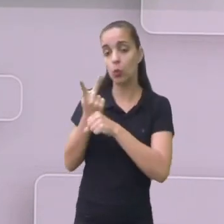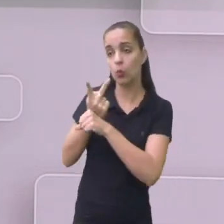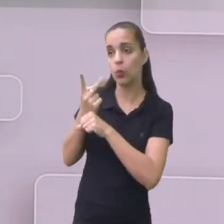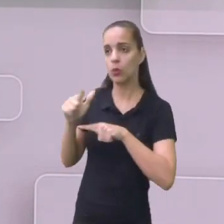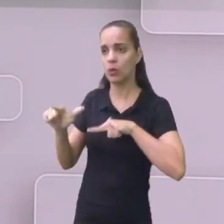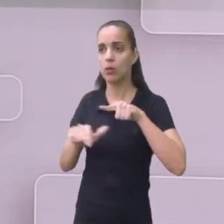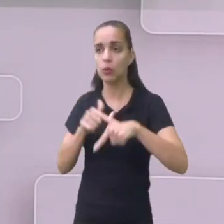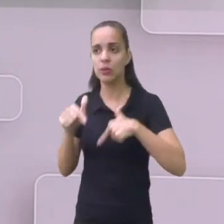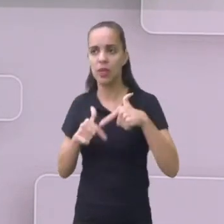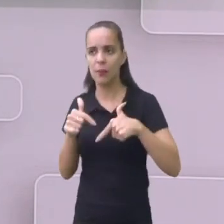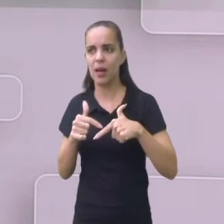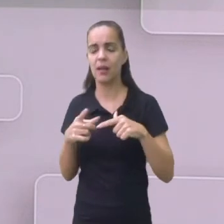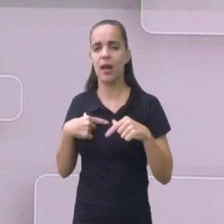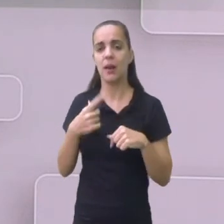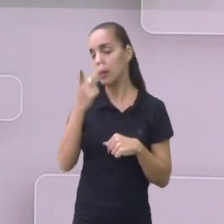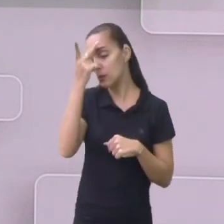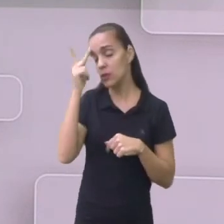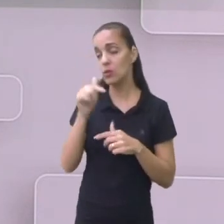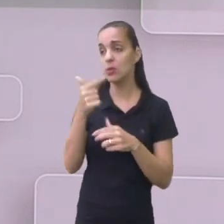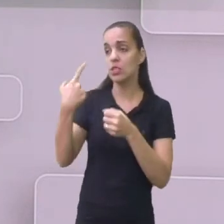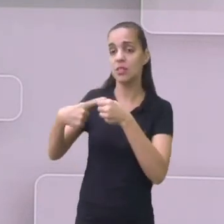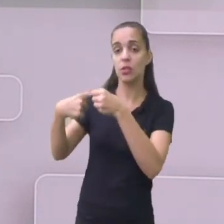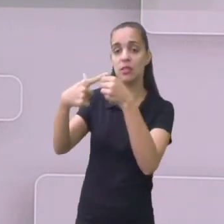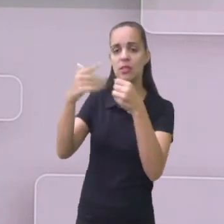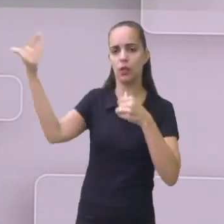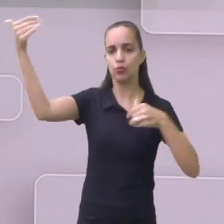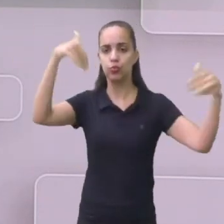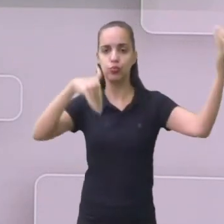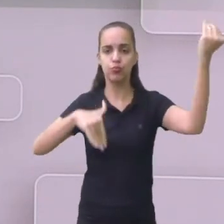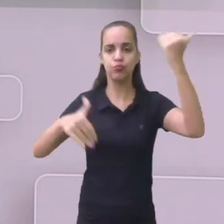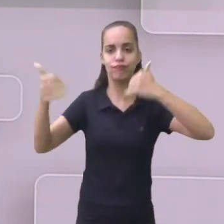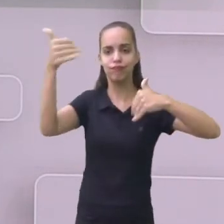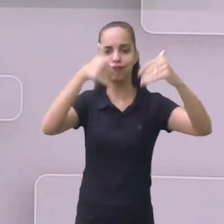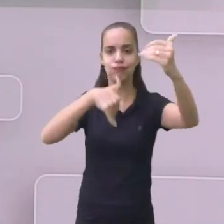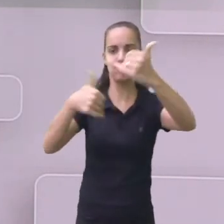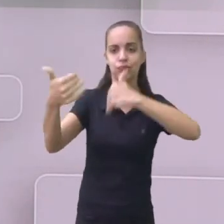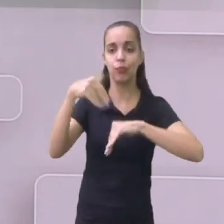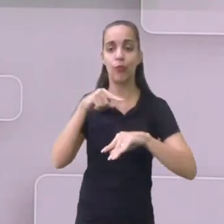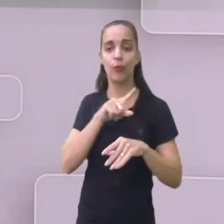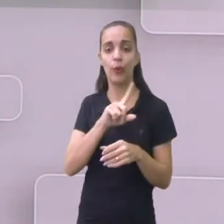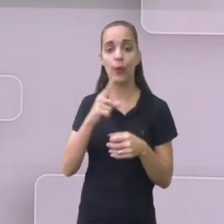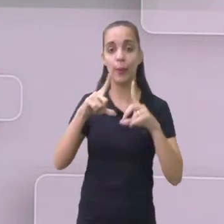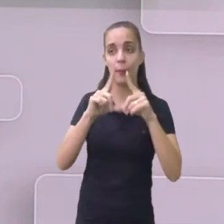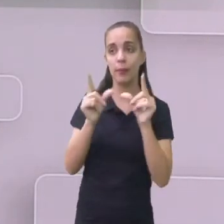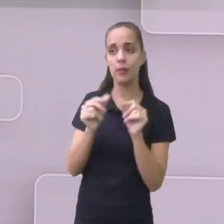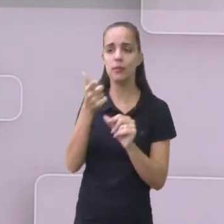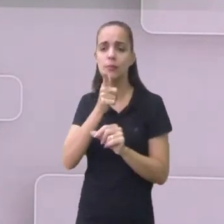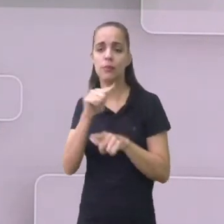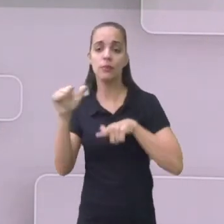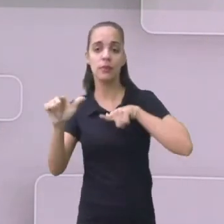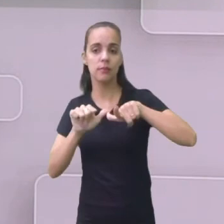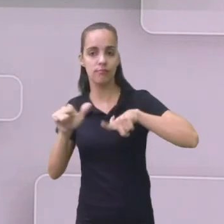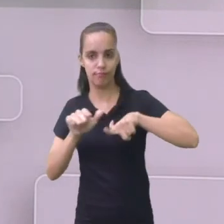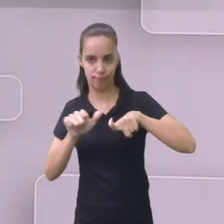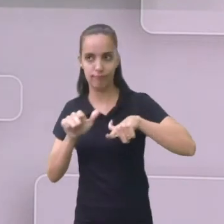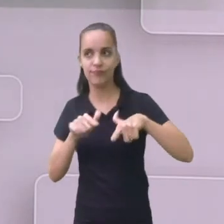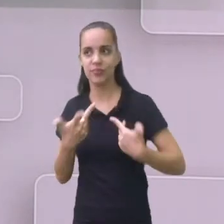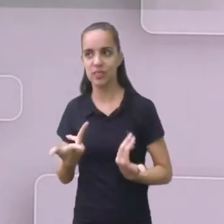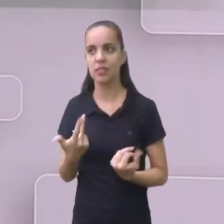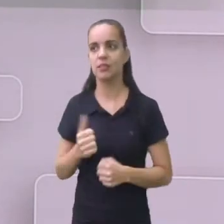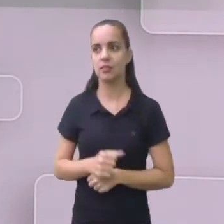Foram para Brasília trabalhar. Então, essas pessoas iam para lá e foram construídas